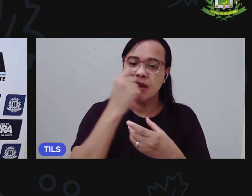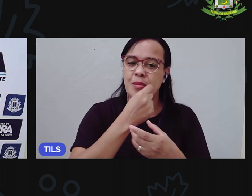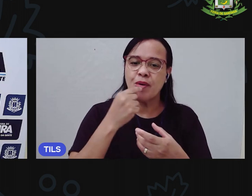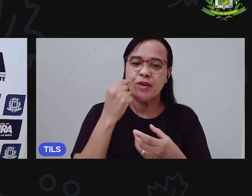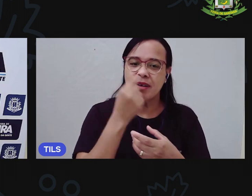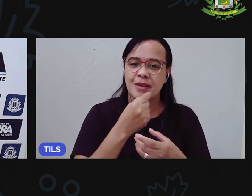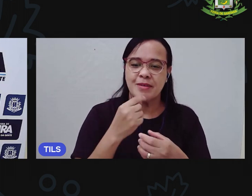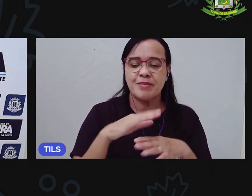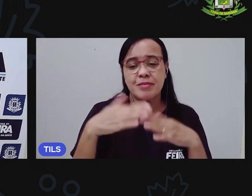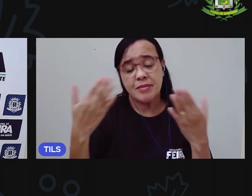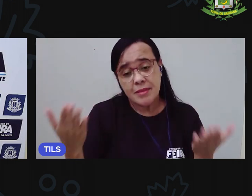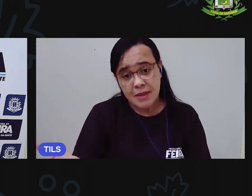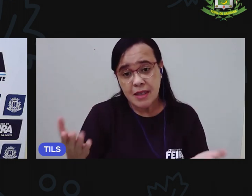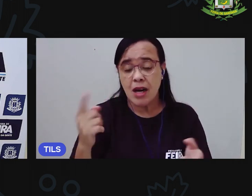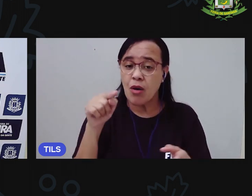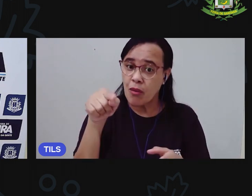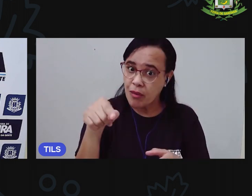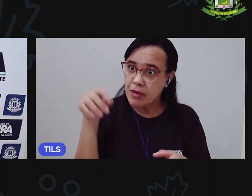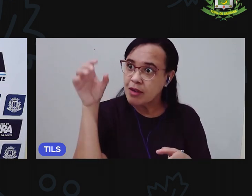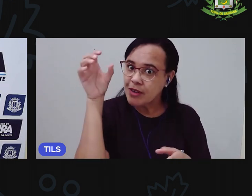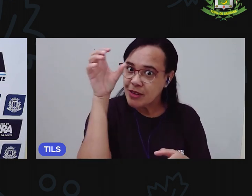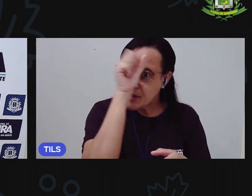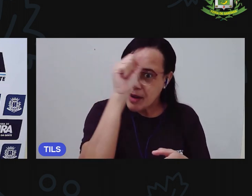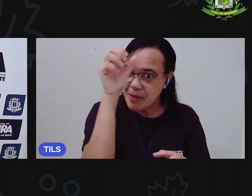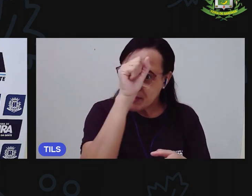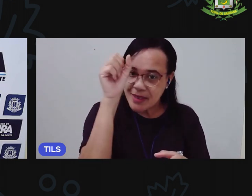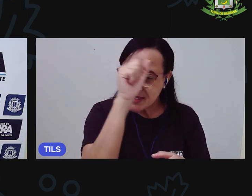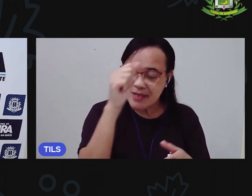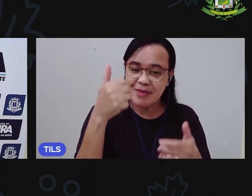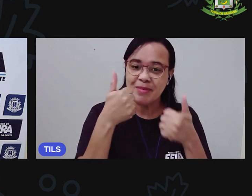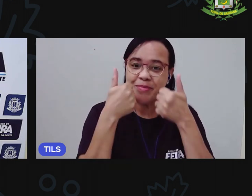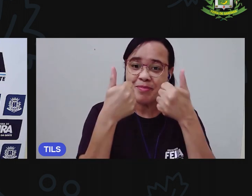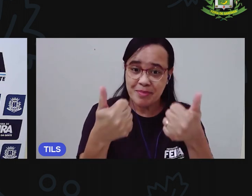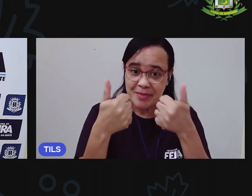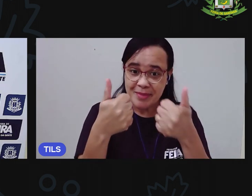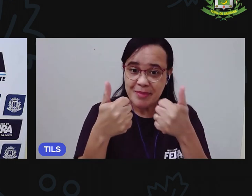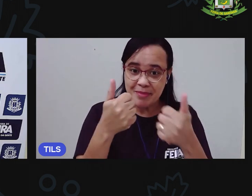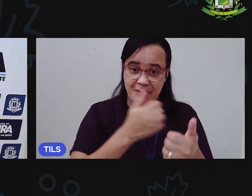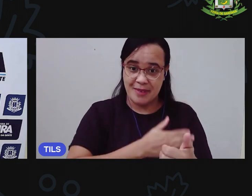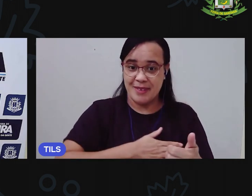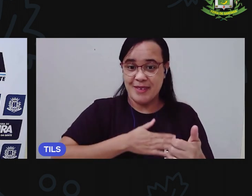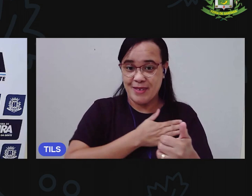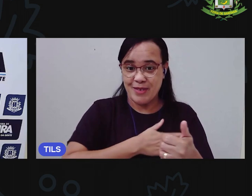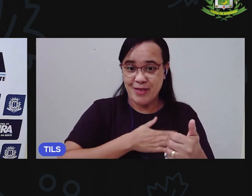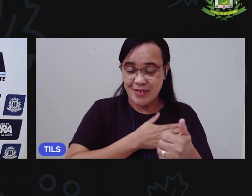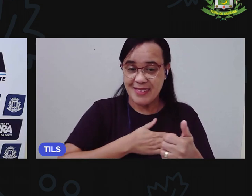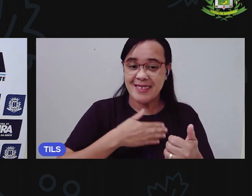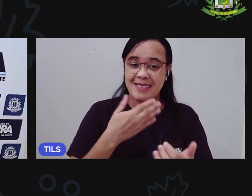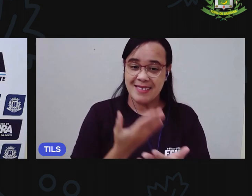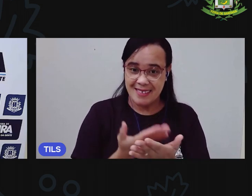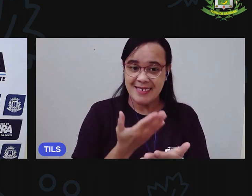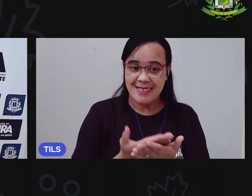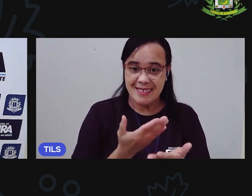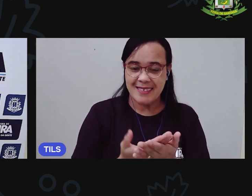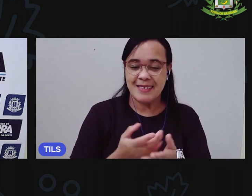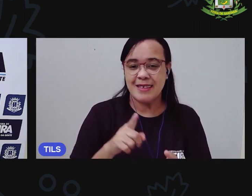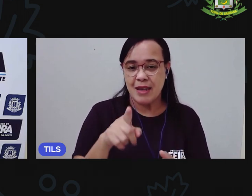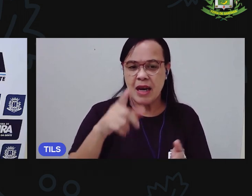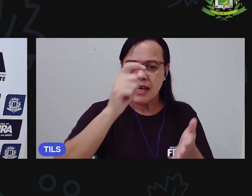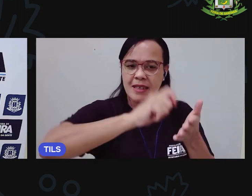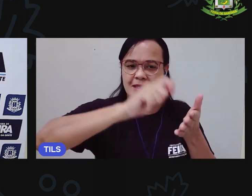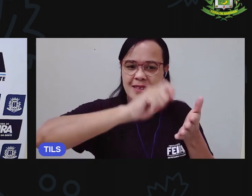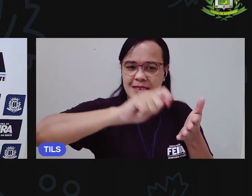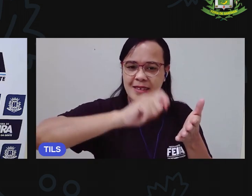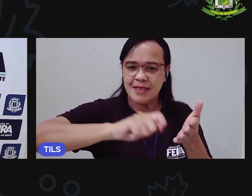e eu espero que vocês tenham aprendido muito quando voltar vocês tenham gostado de nossa de mim se inscreva aí